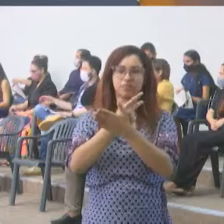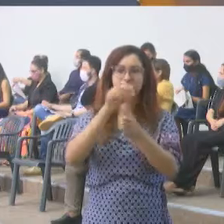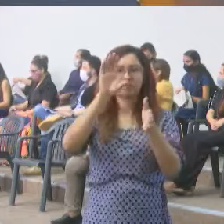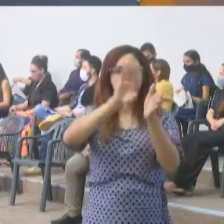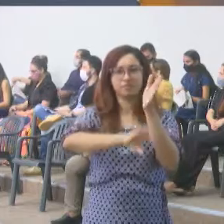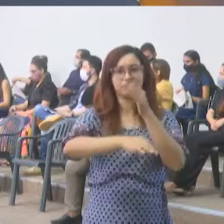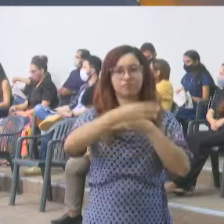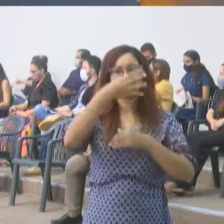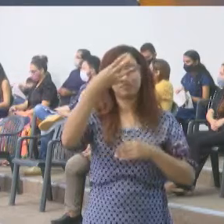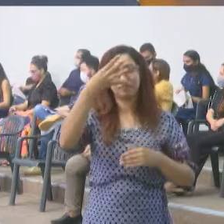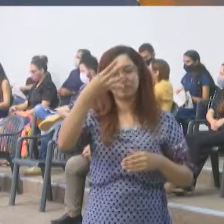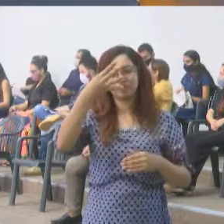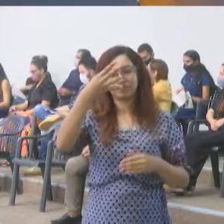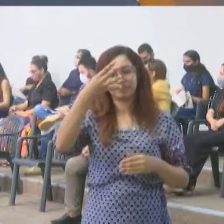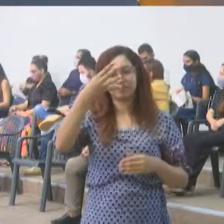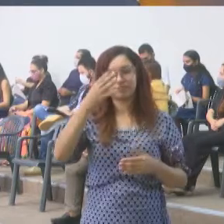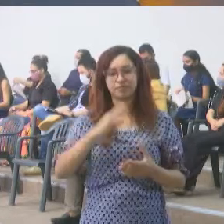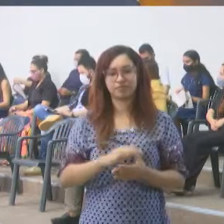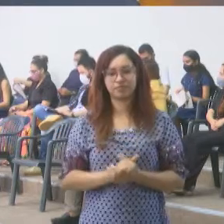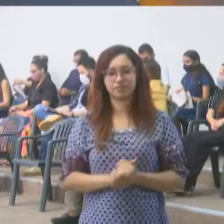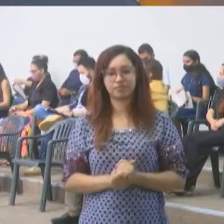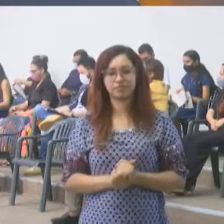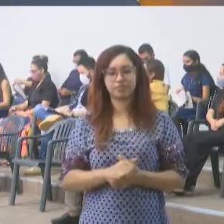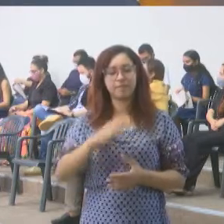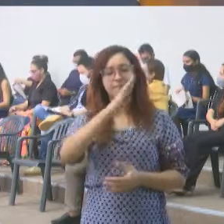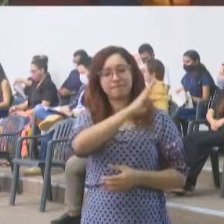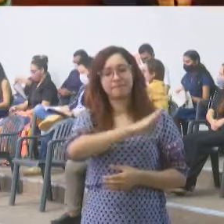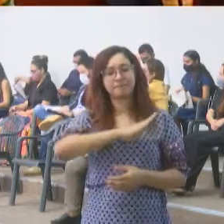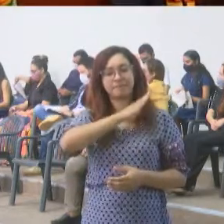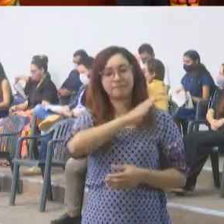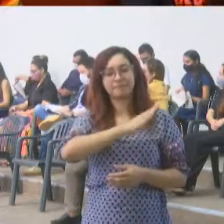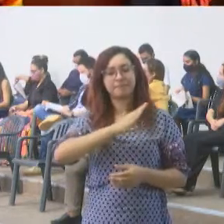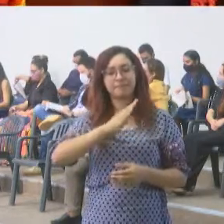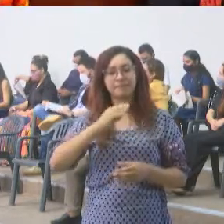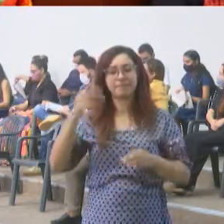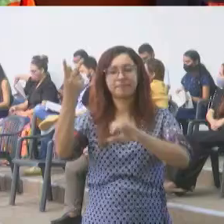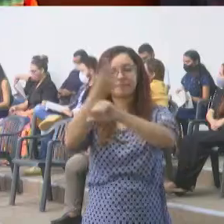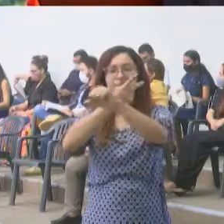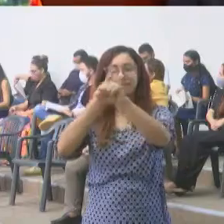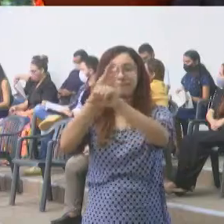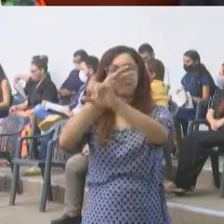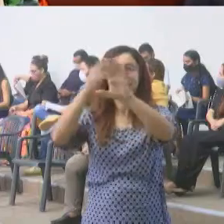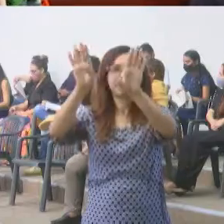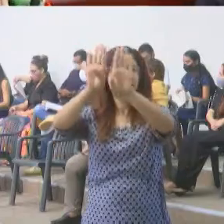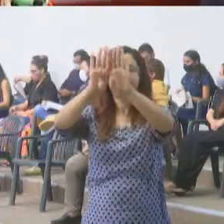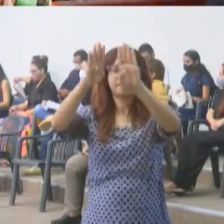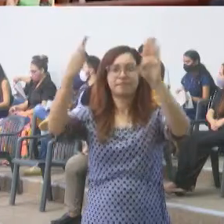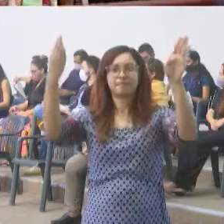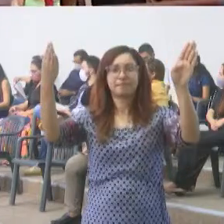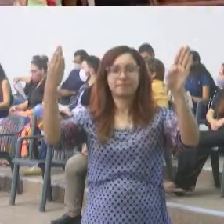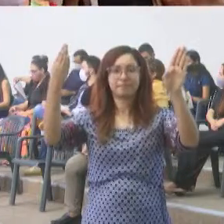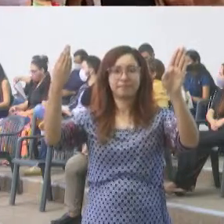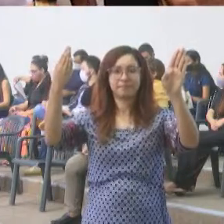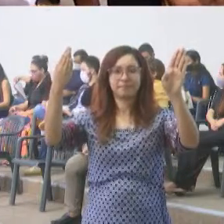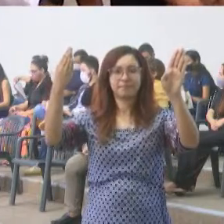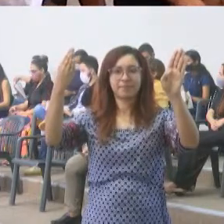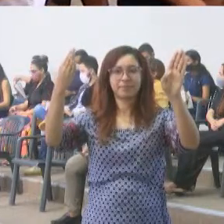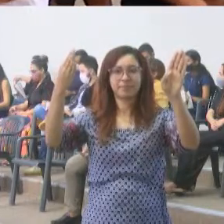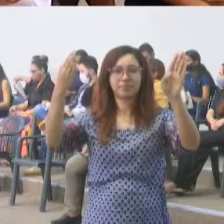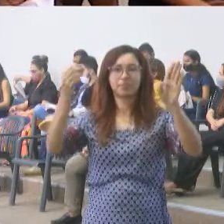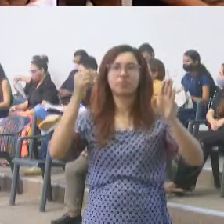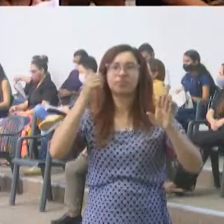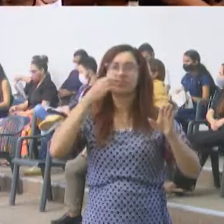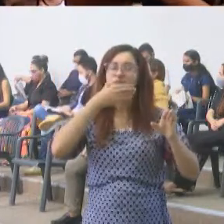4, versículo 1. Boaz subiu à porta da cidade e assentou-se ali. Eis que o resgatador de